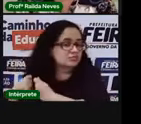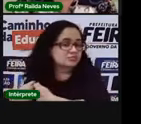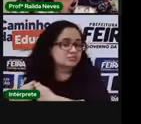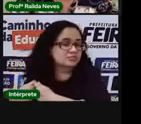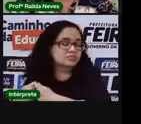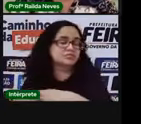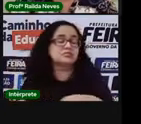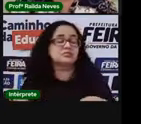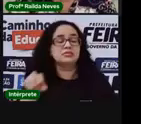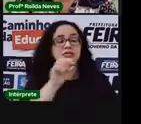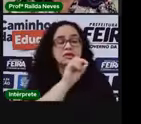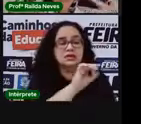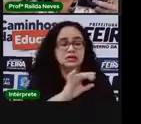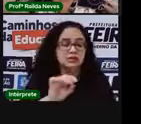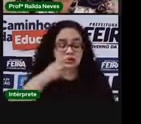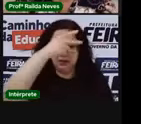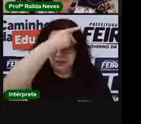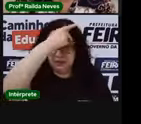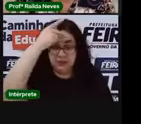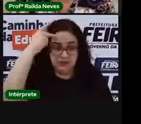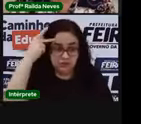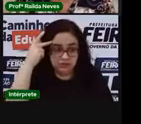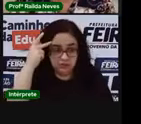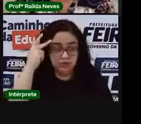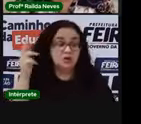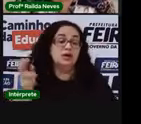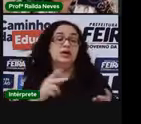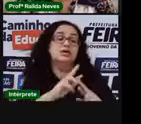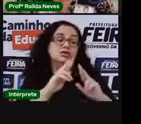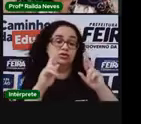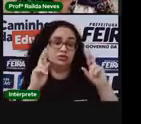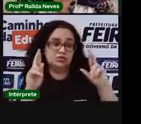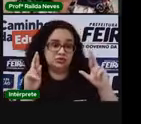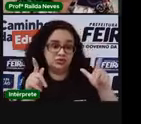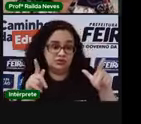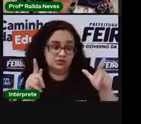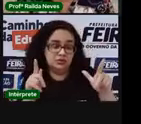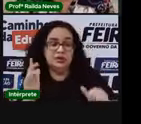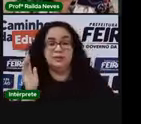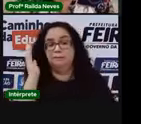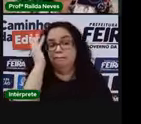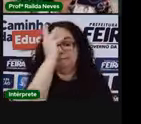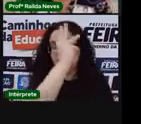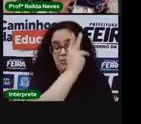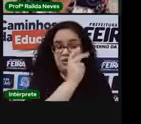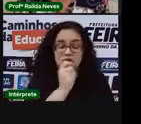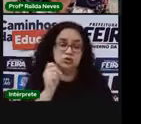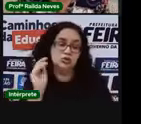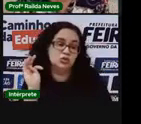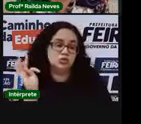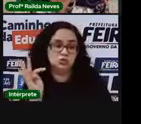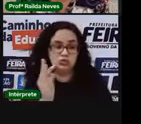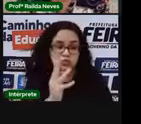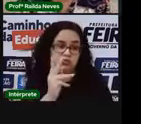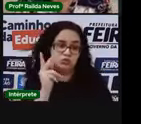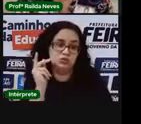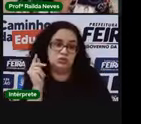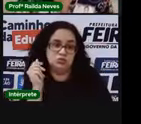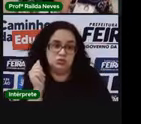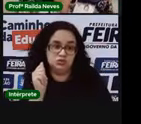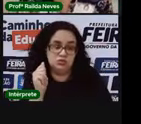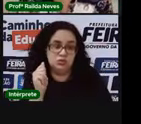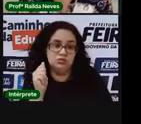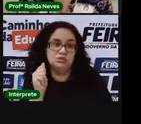Então, cada um de nós é extremamente diferente e belo, porque somos todos e todas obra